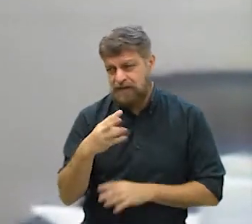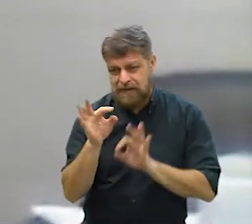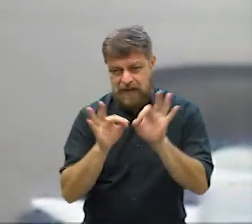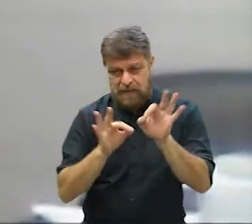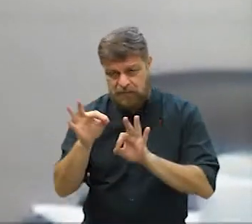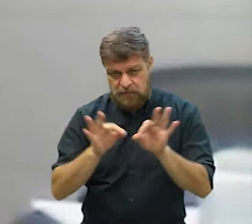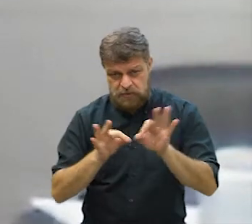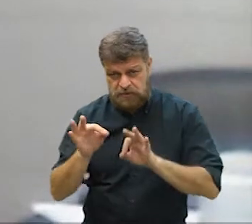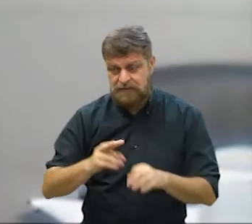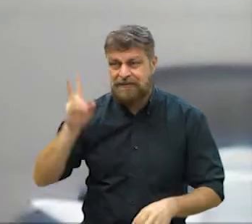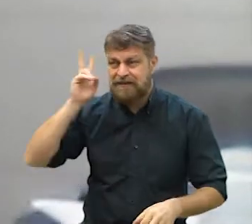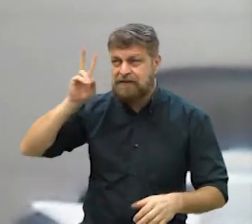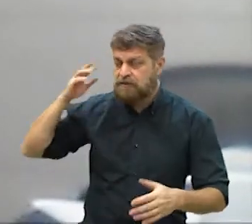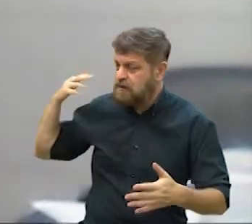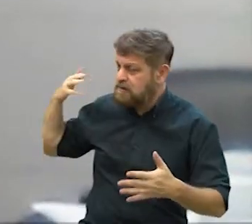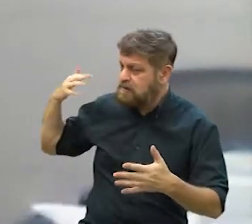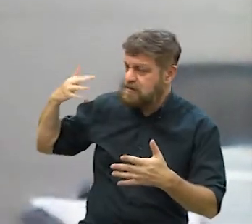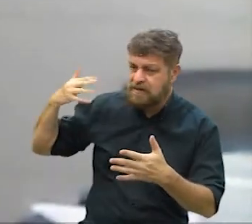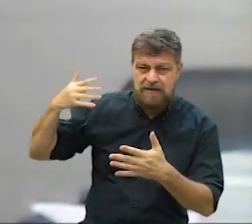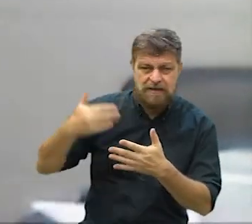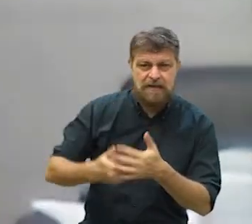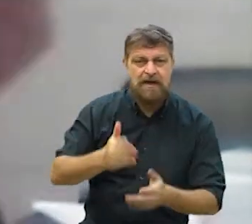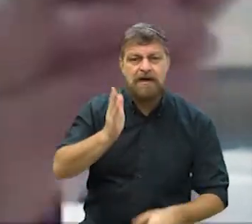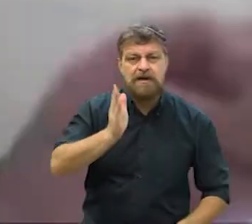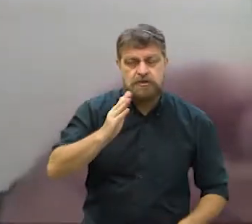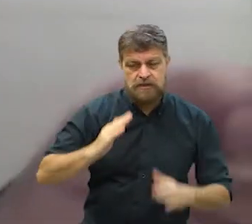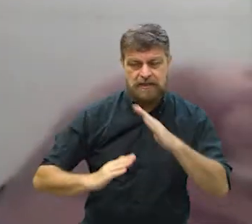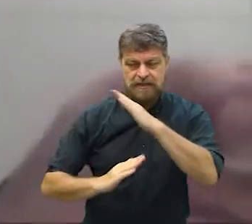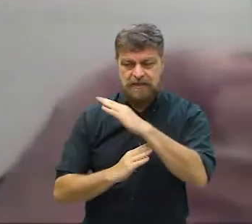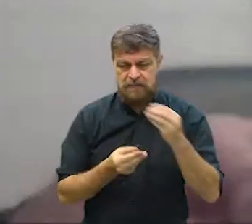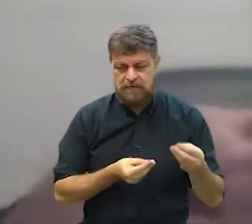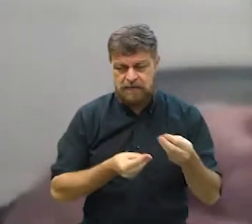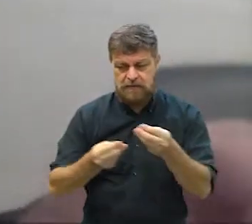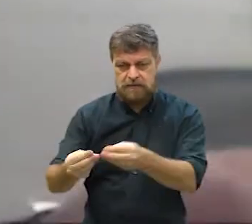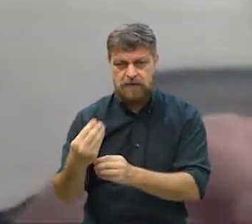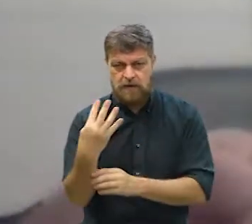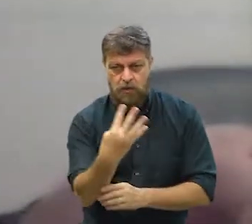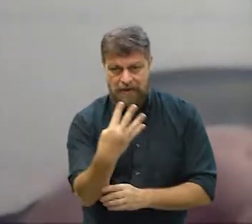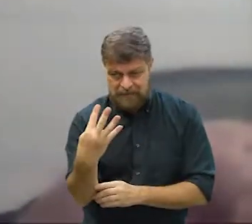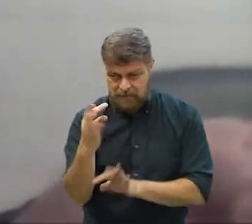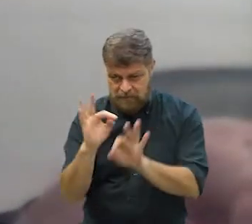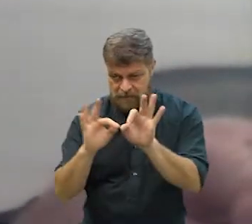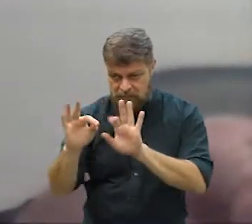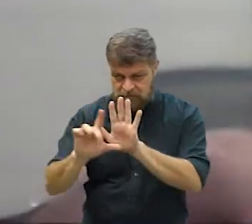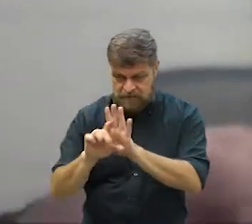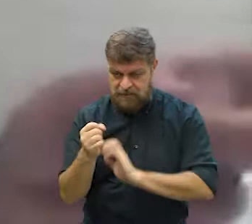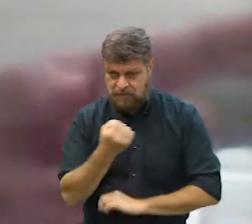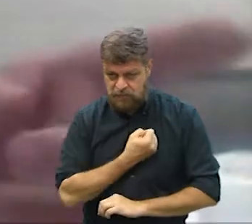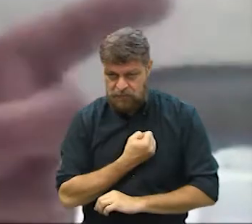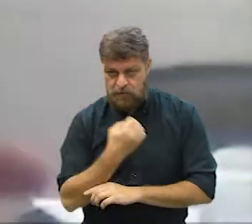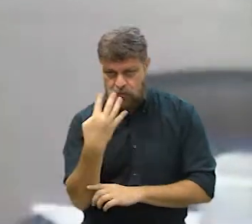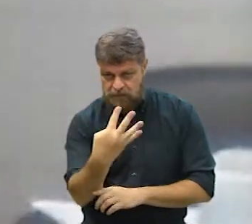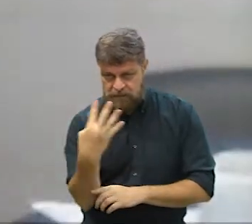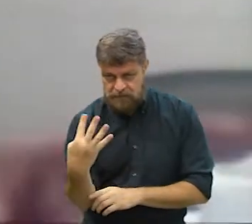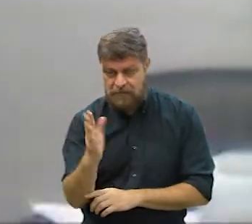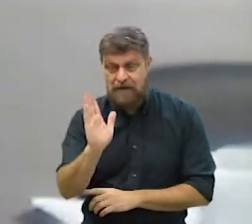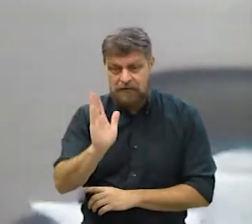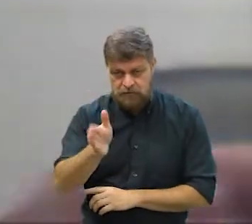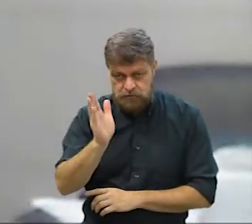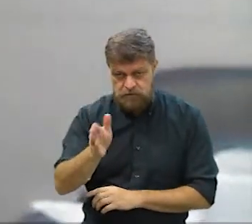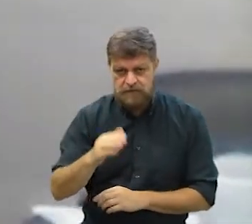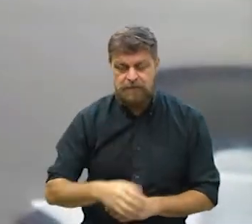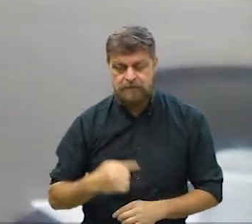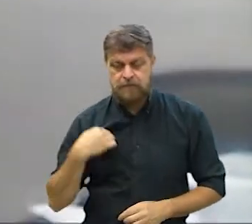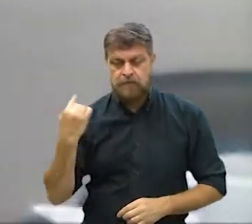ou 3 projetos que são históricos. Um já está lá na Câmara, né? É o 44, né? Um projeto já está